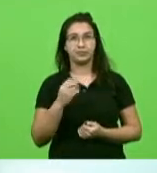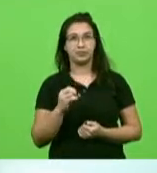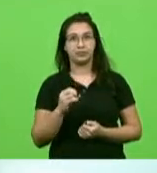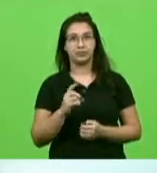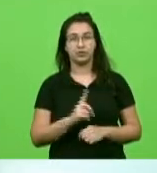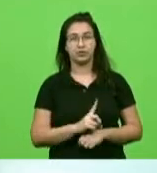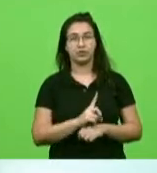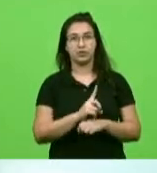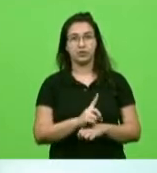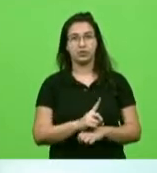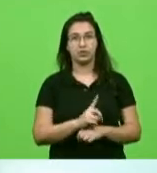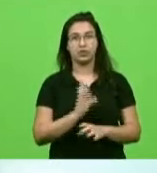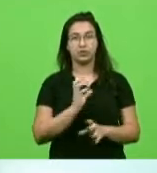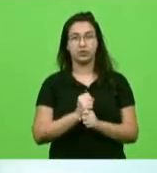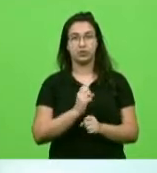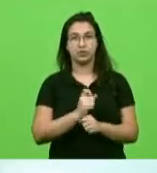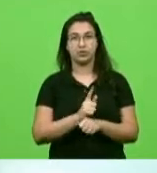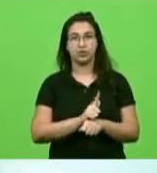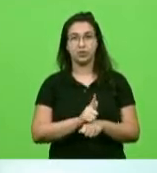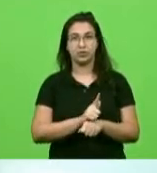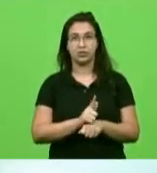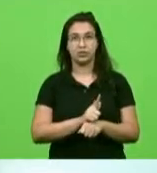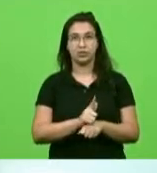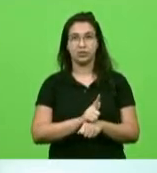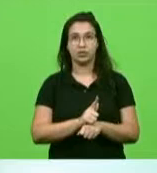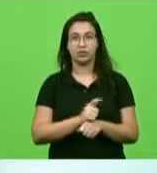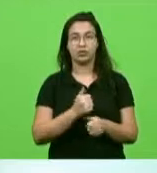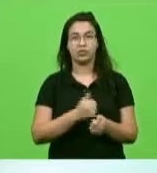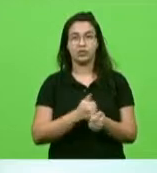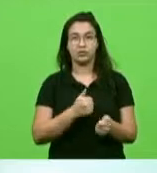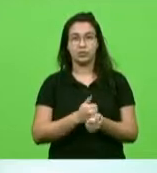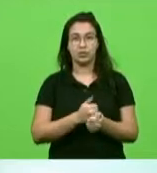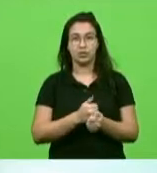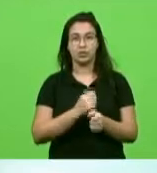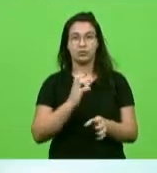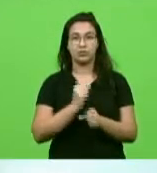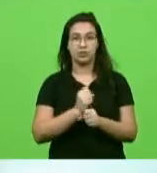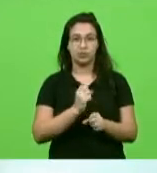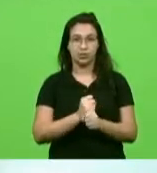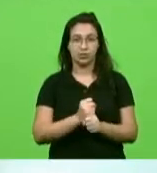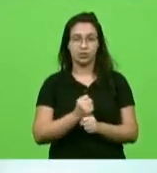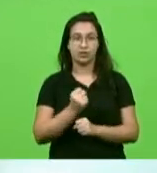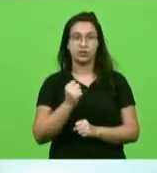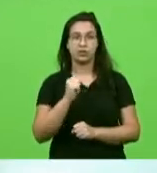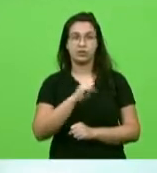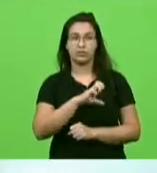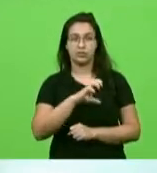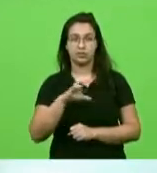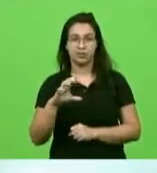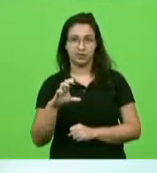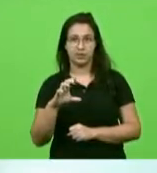de Contas de Gestão do Tribunal de Contas do Estado de Santa Catarina.